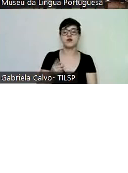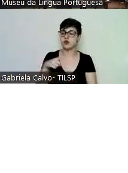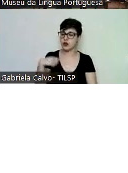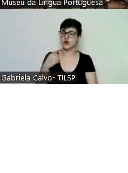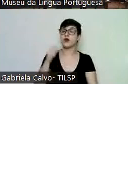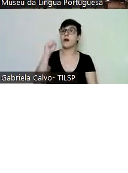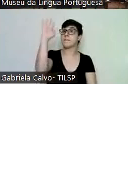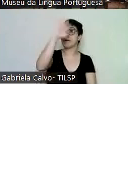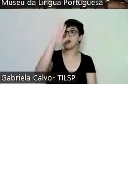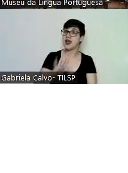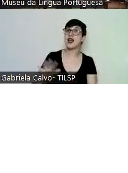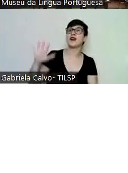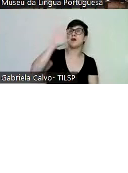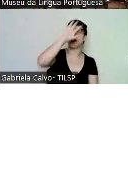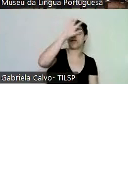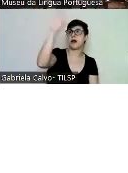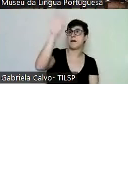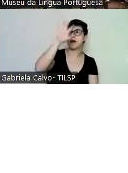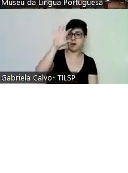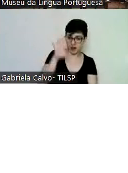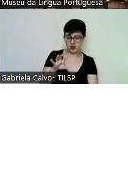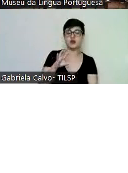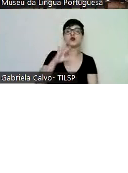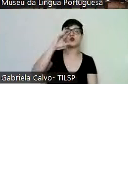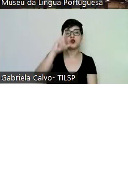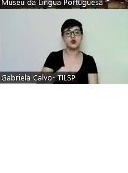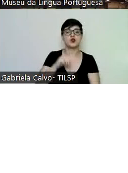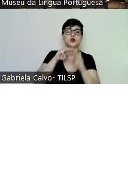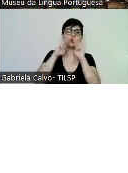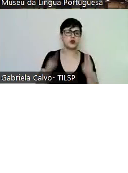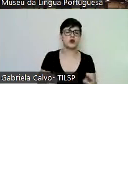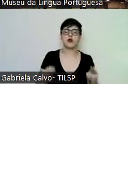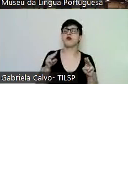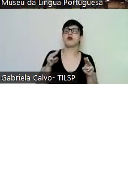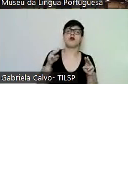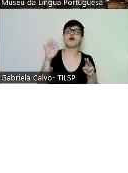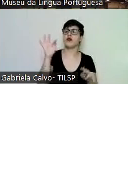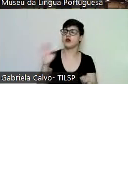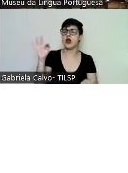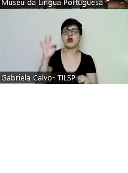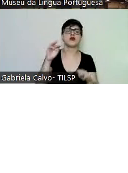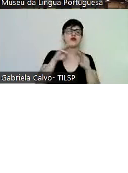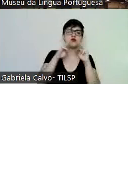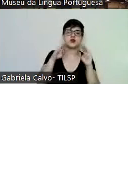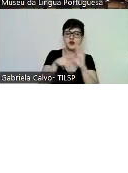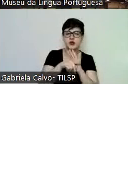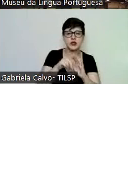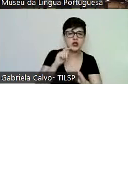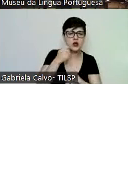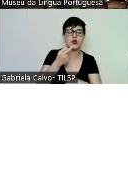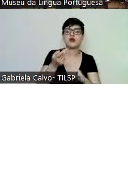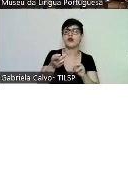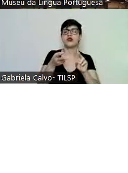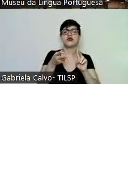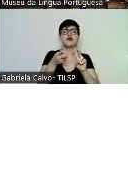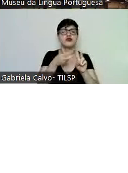todas as regiões do Brasil de museus é diversos museus universitários museologia quilombola masologia indígena